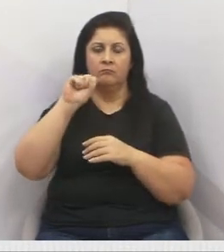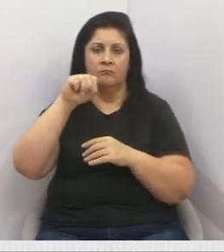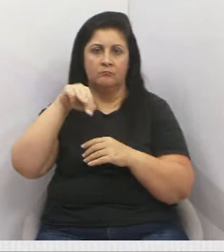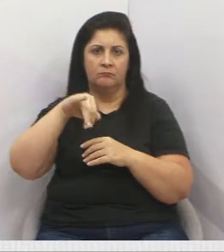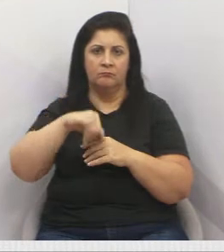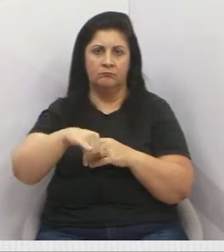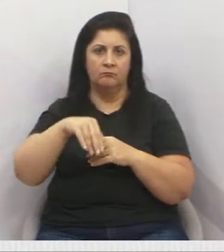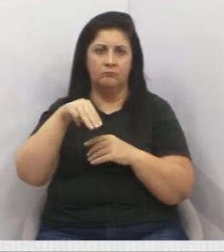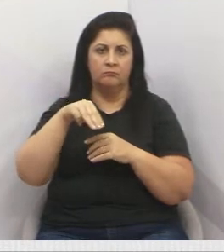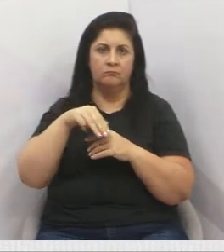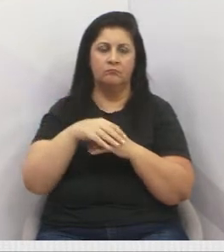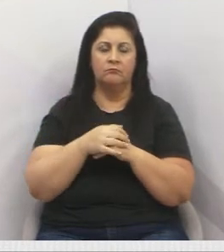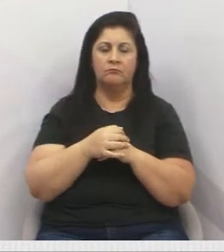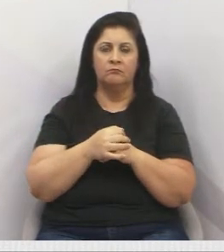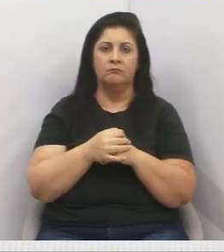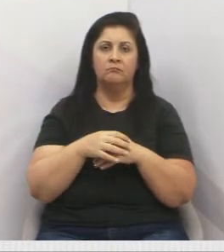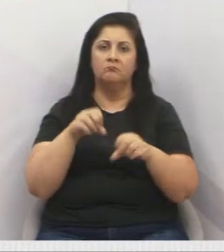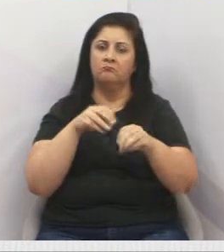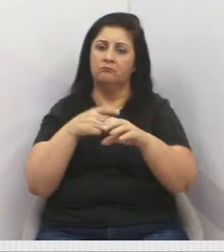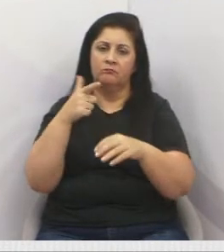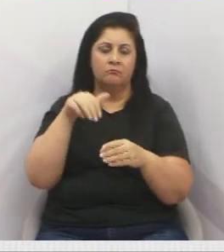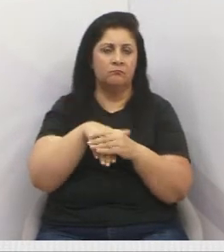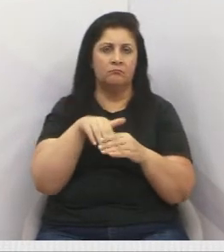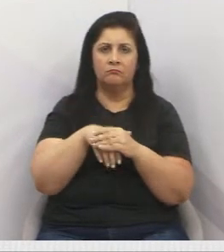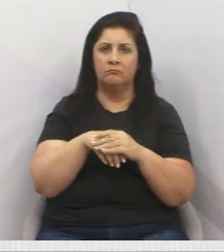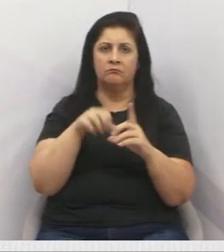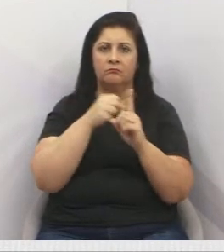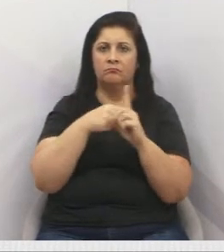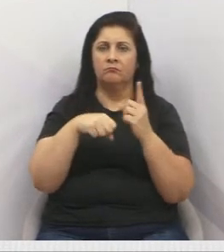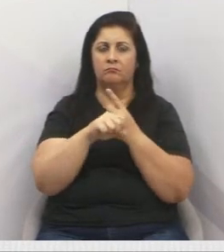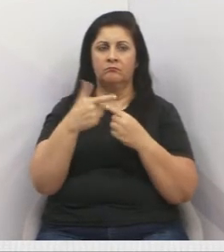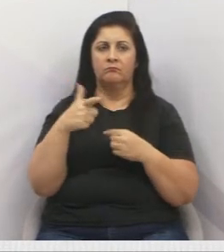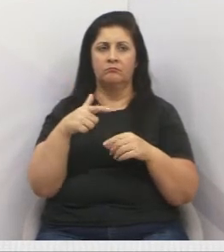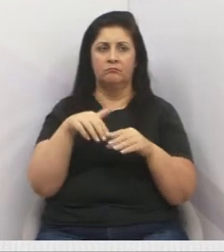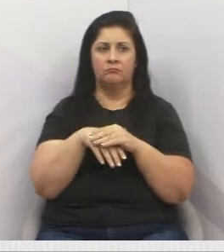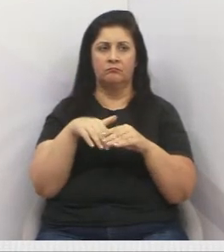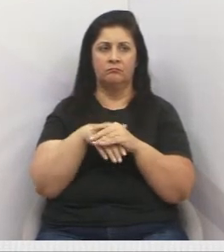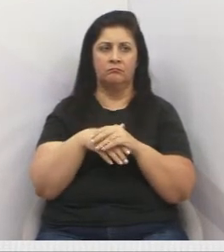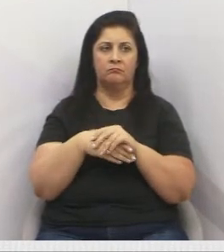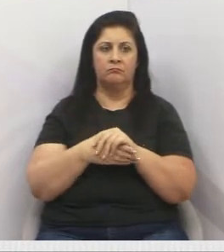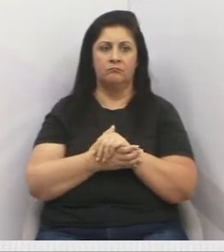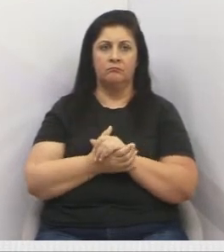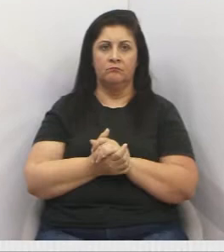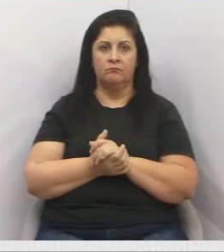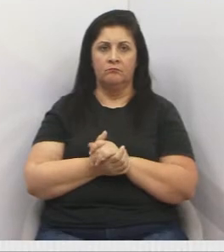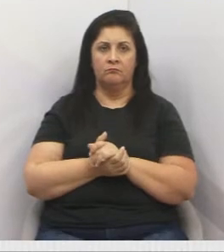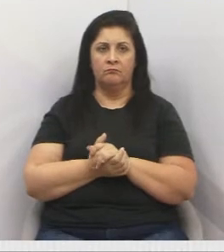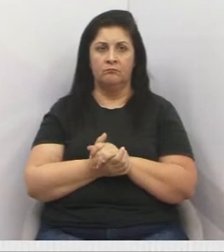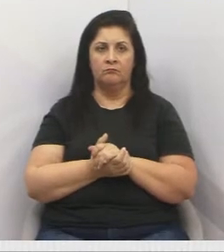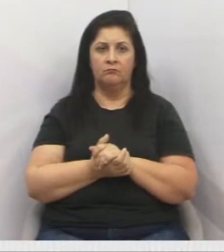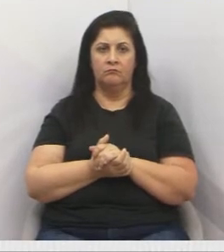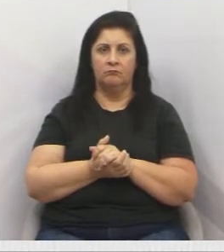Jacareí, entidades acadêmicas em branco e organização da sociedade civil em branco.